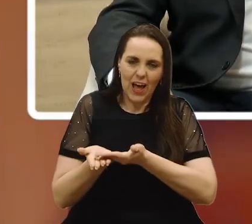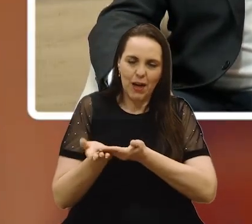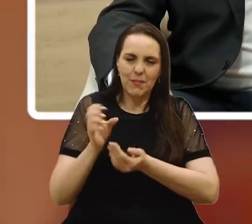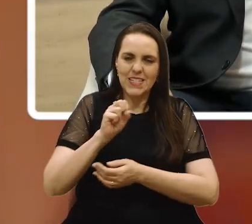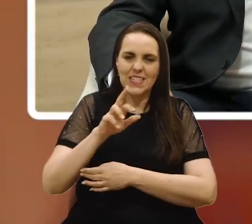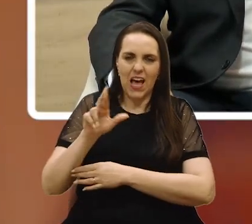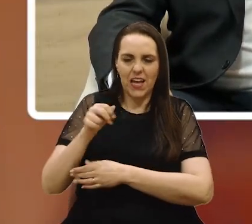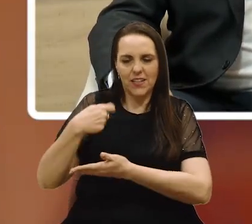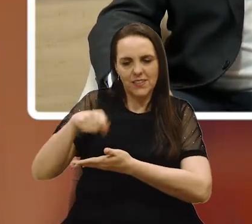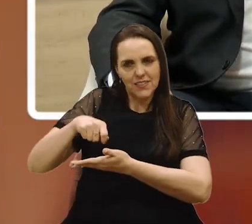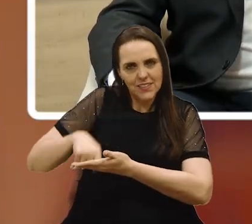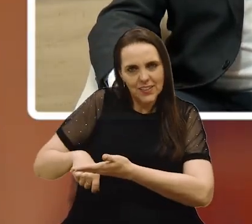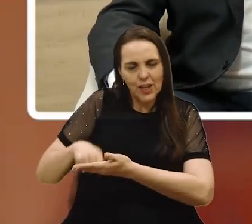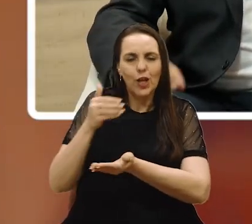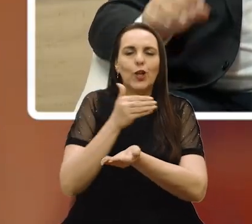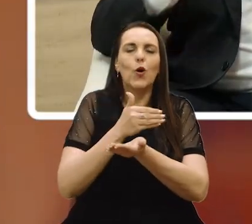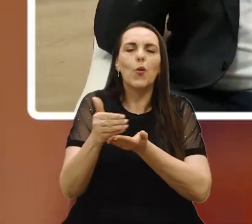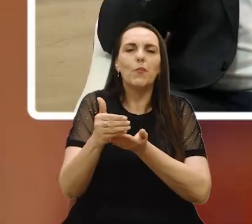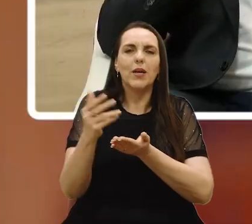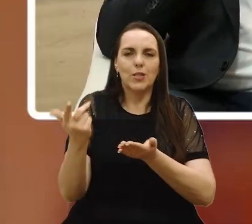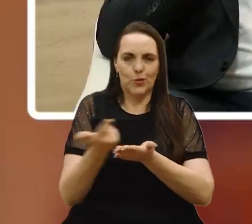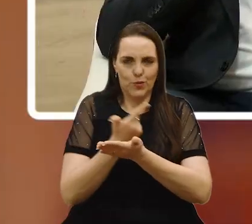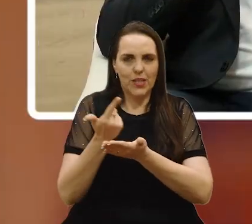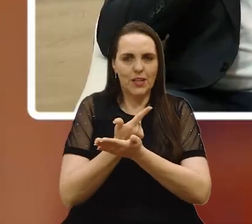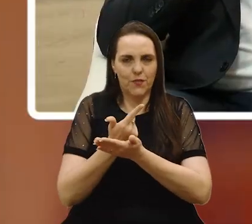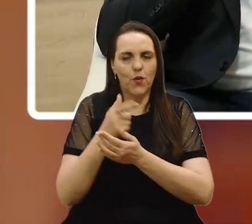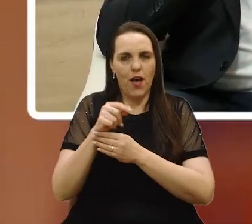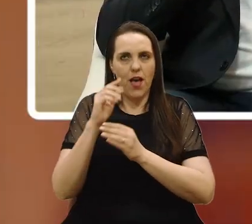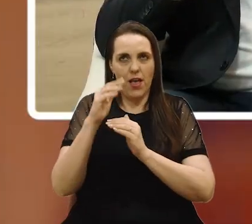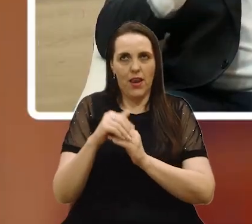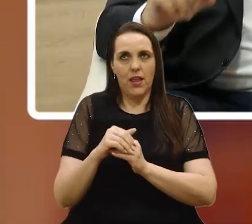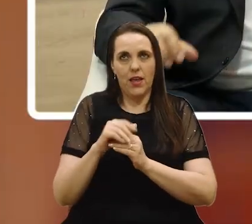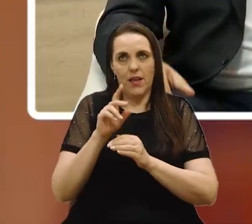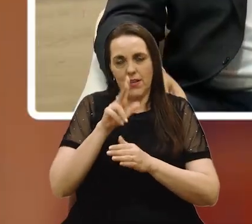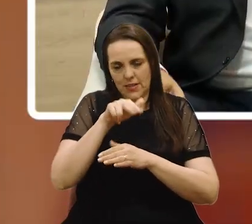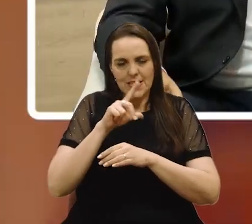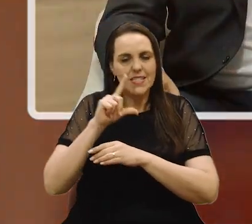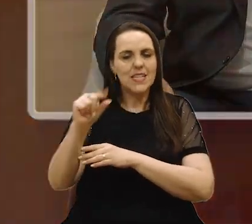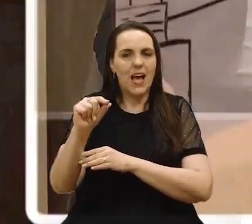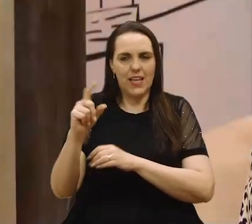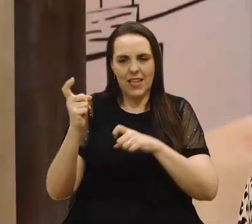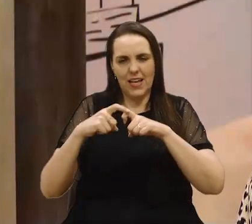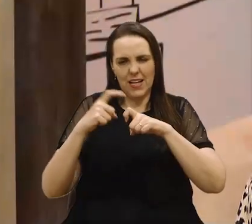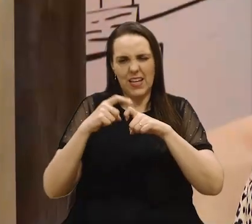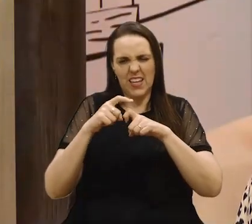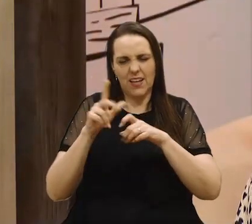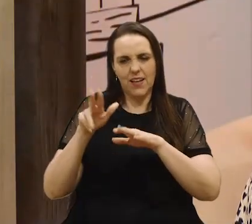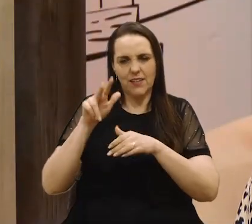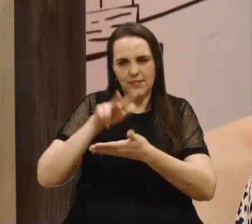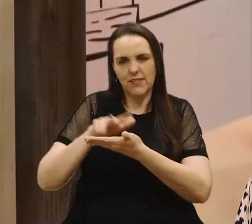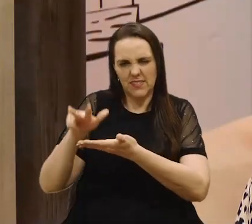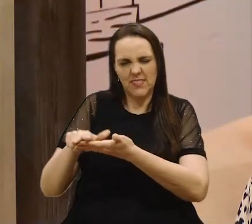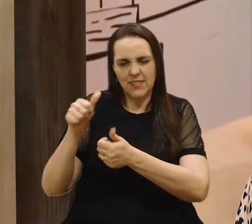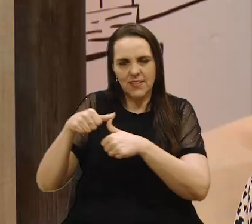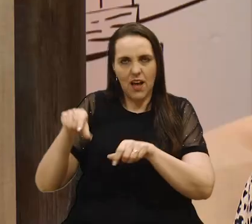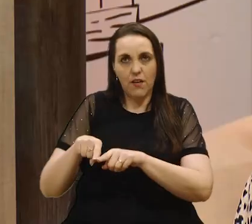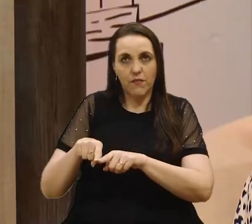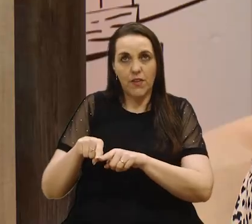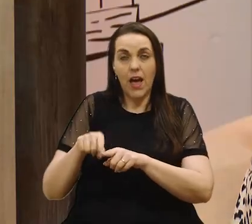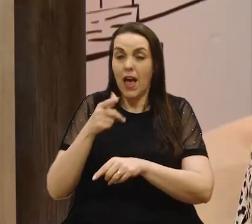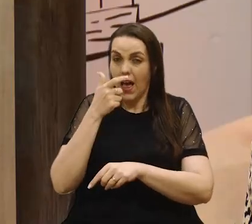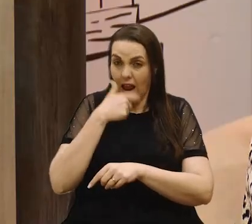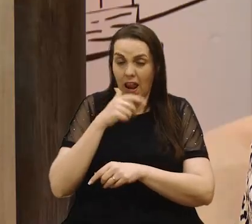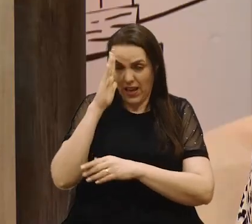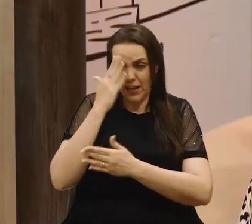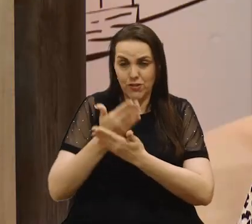ela. Inclusive, no começo do livro mesmo, quando ela recebe a alta da clínica que ela está internada, ela acha que o exercício vai ser interrompido.